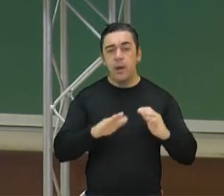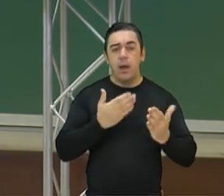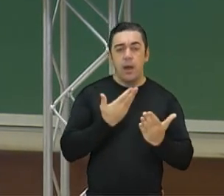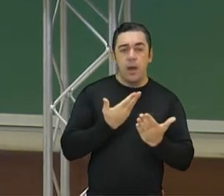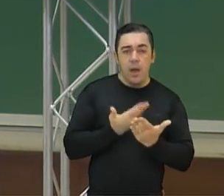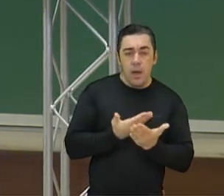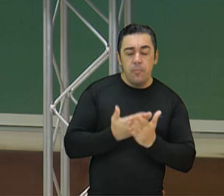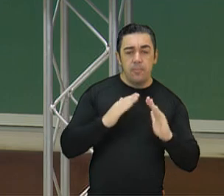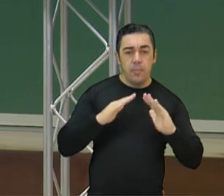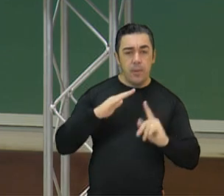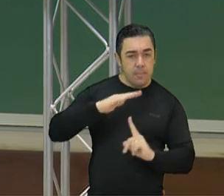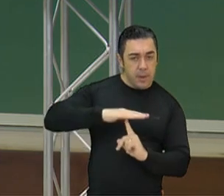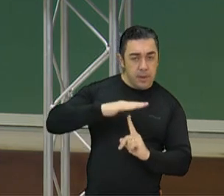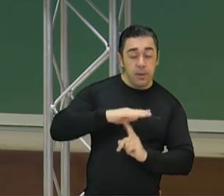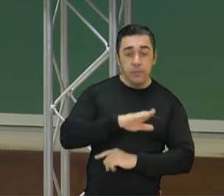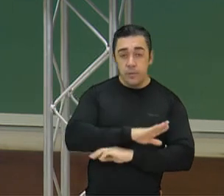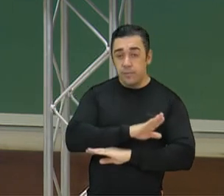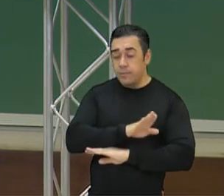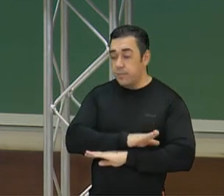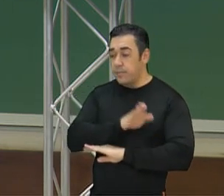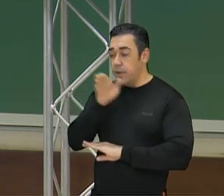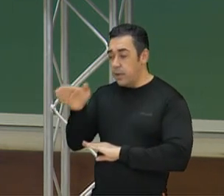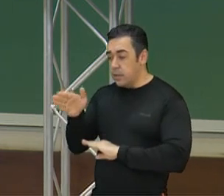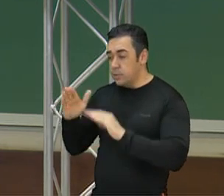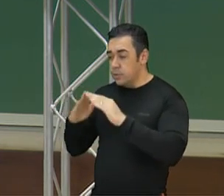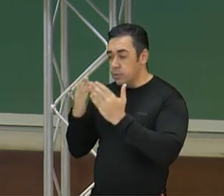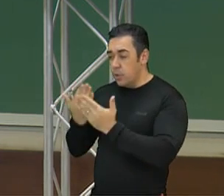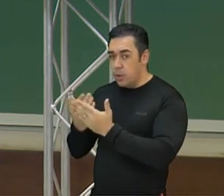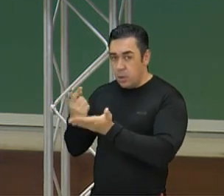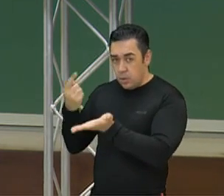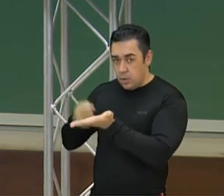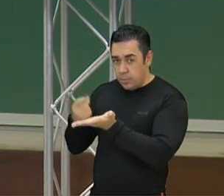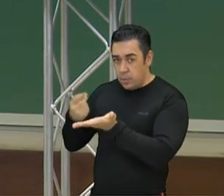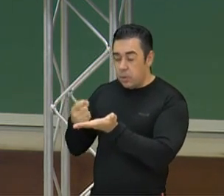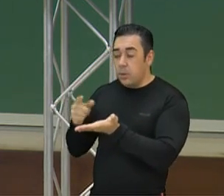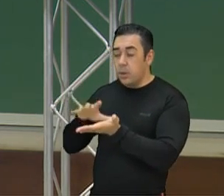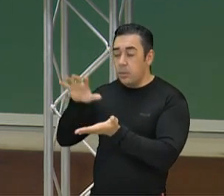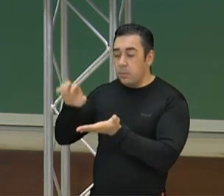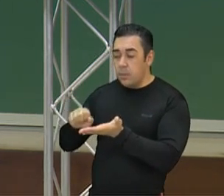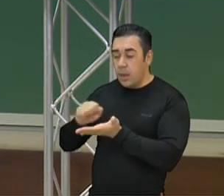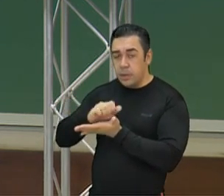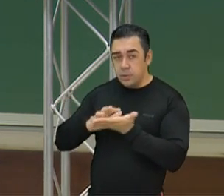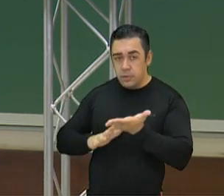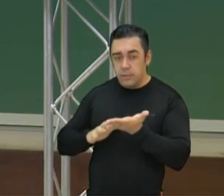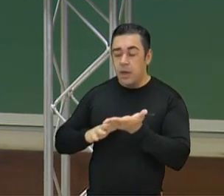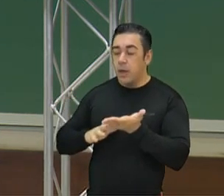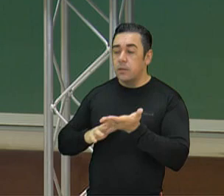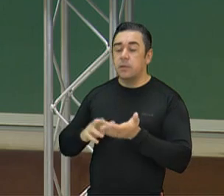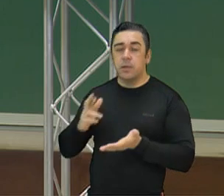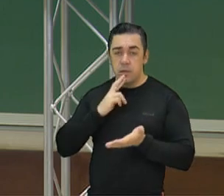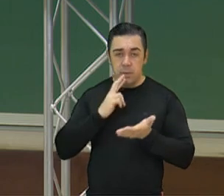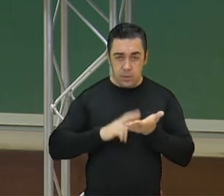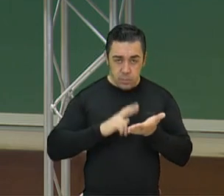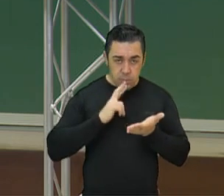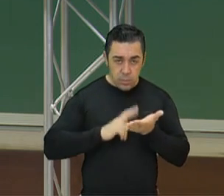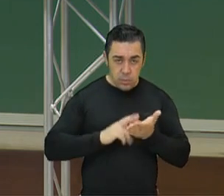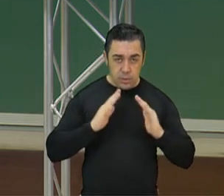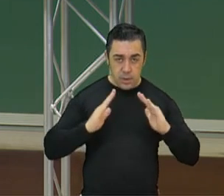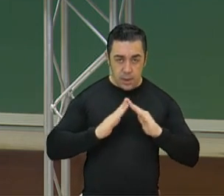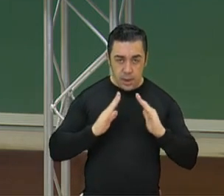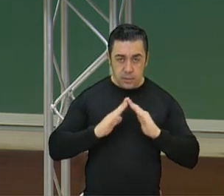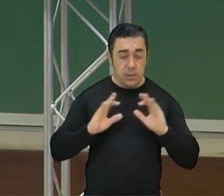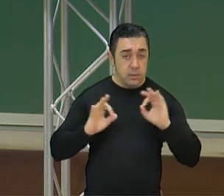internet poderão ir lá no colégio e retirar a atividade com o pessoal da escola e fazer a atividade e